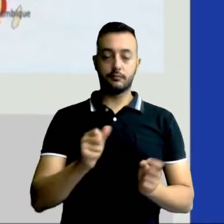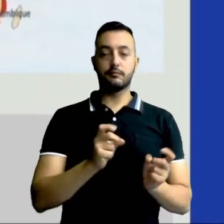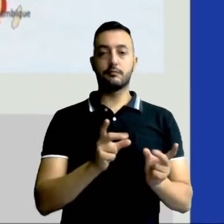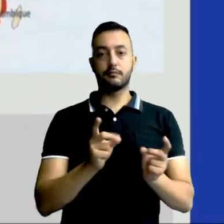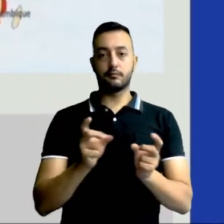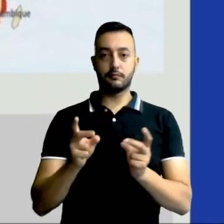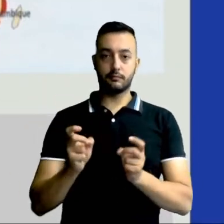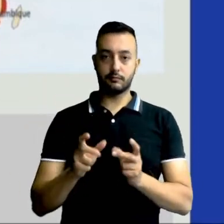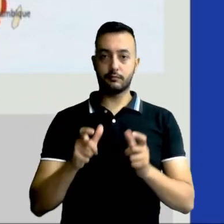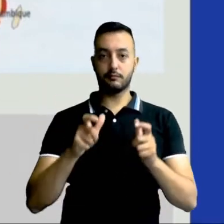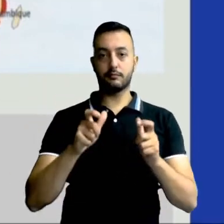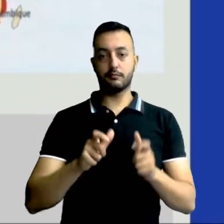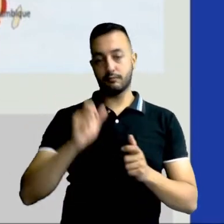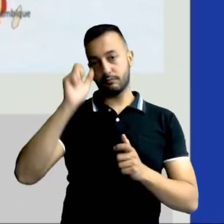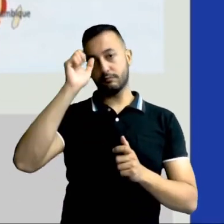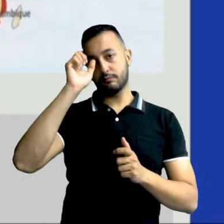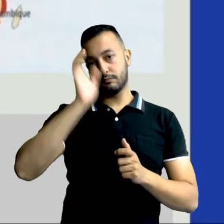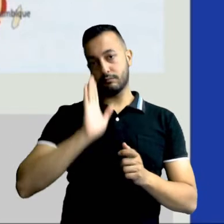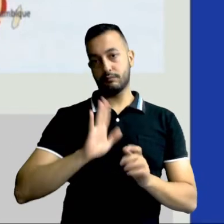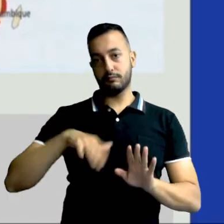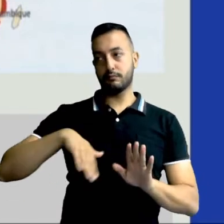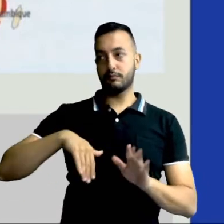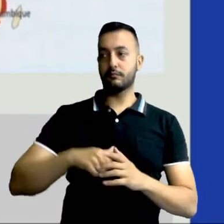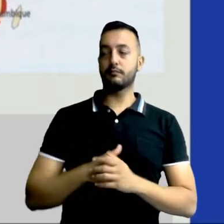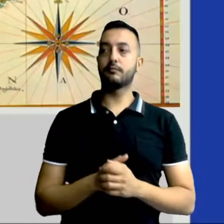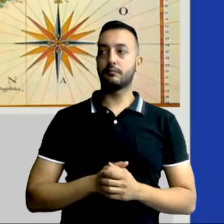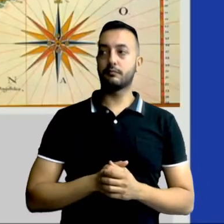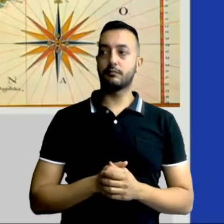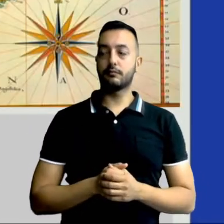comercializados no litoral brasileiro